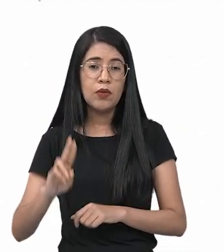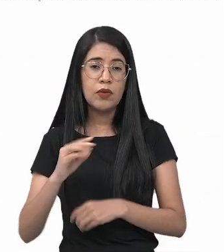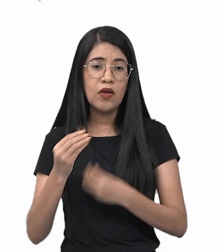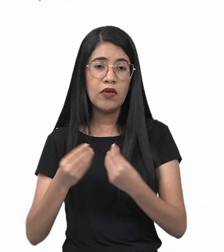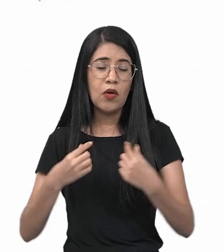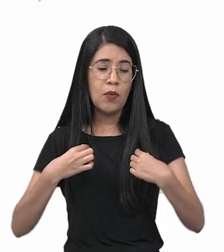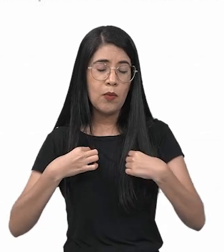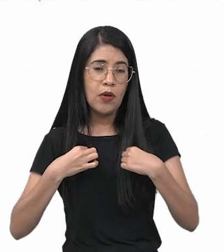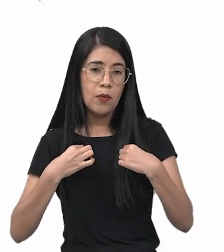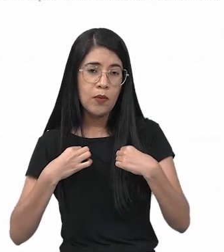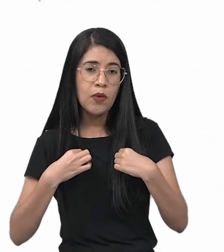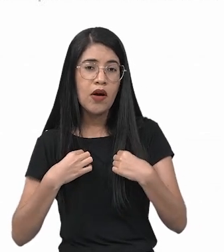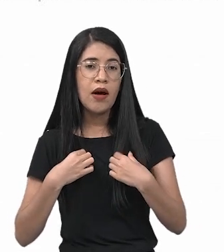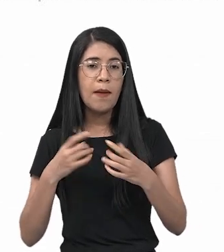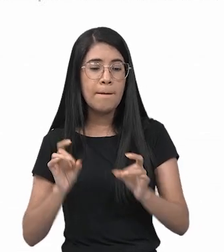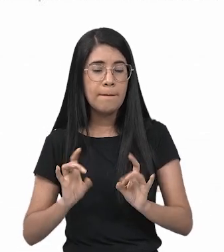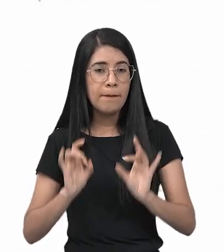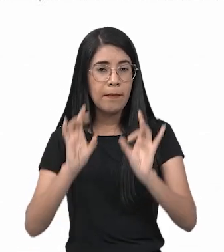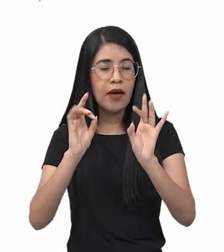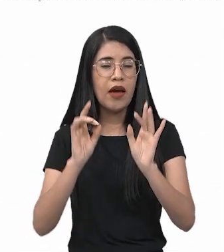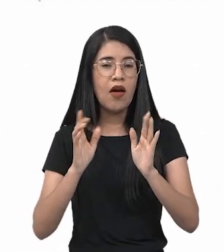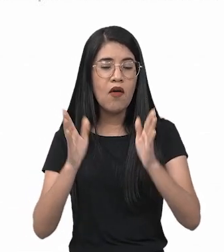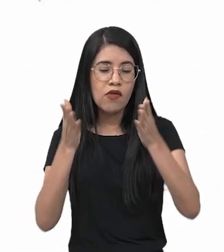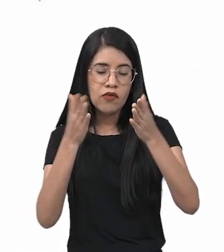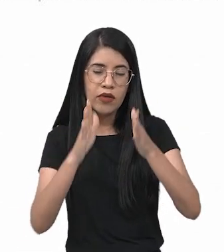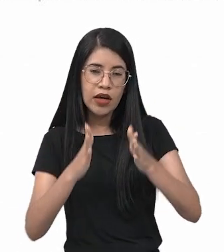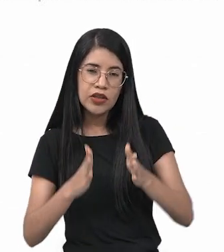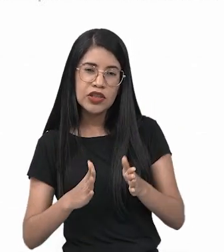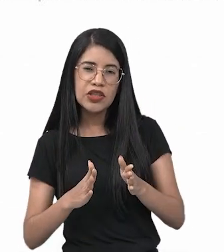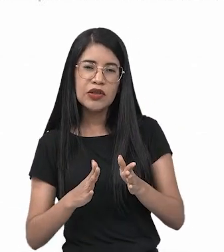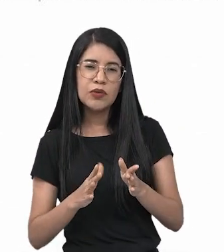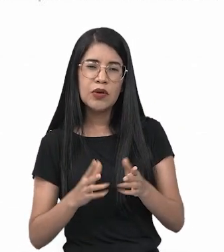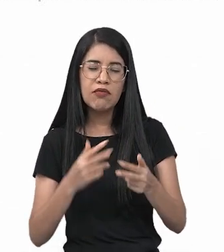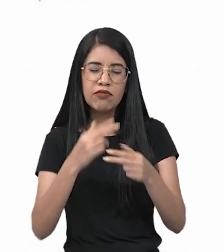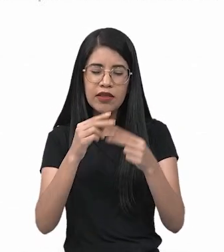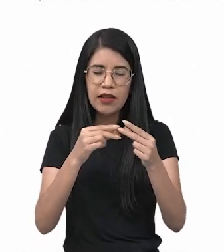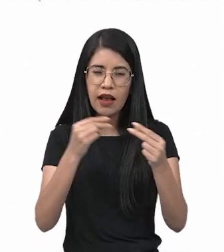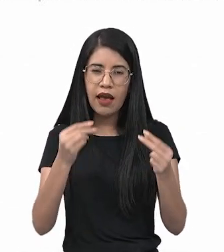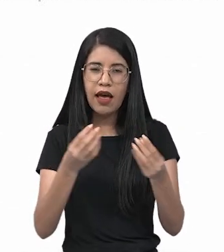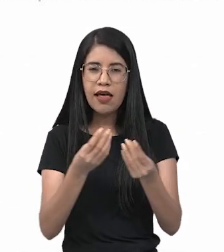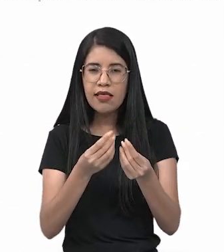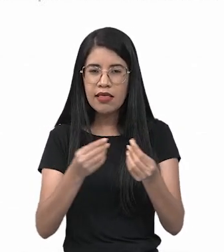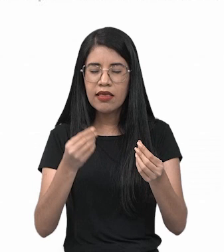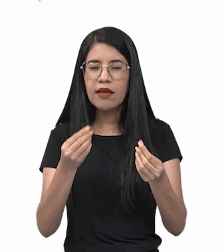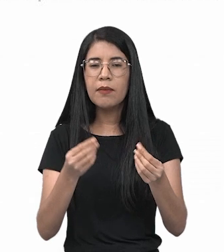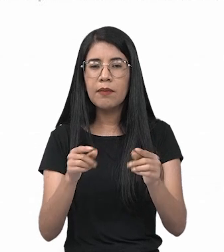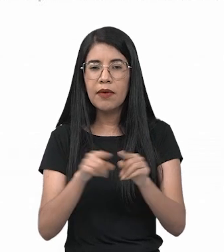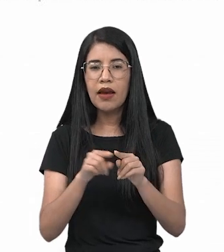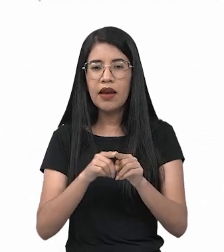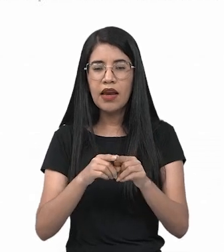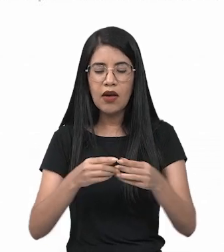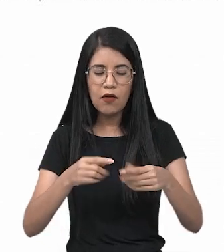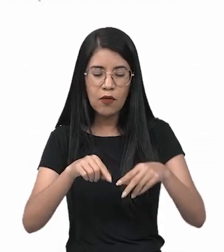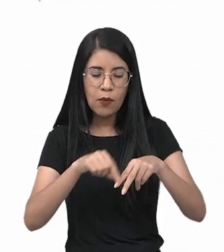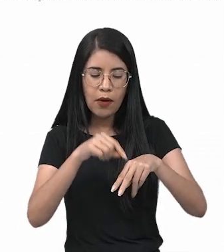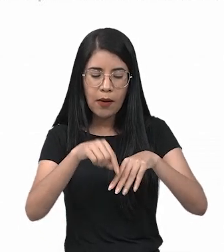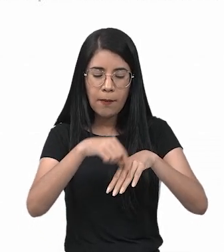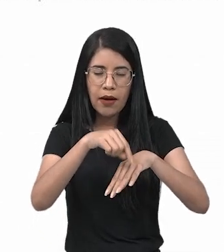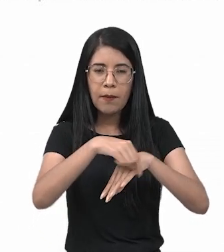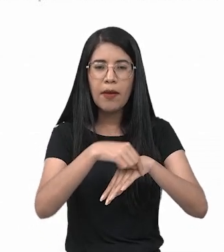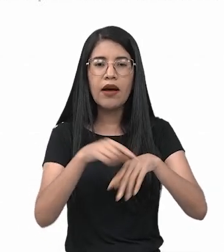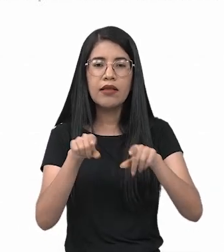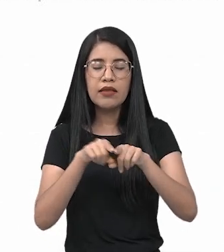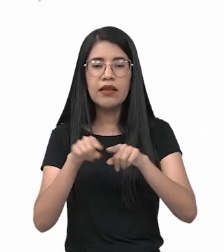guarda-roupa especial, vestidos finos com franjas que acentuavam seus movimentos e turbantes